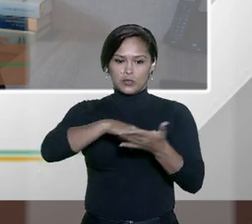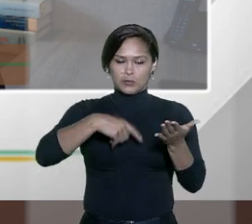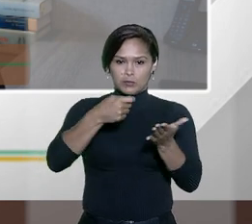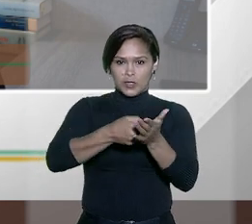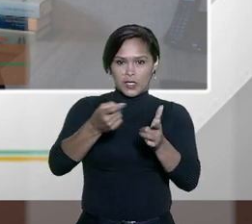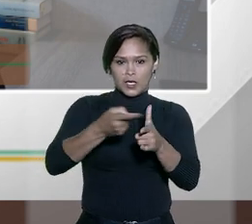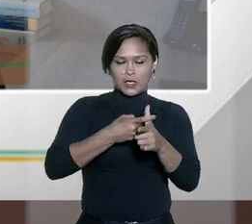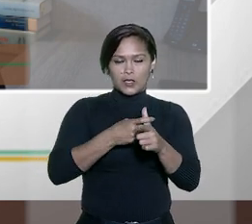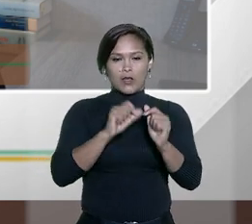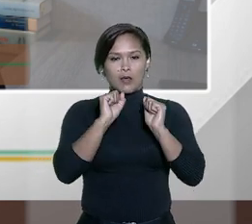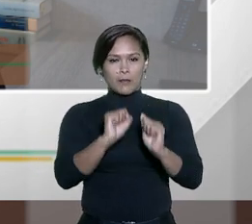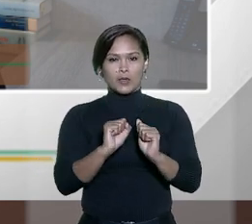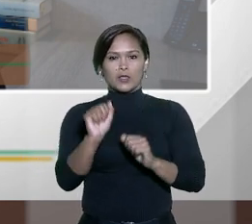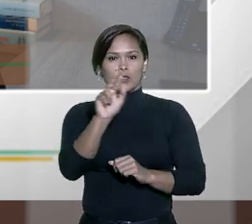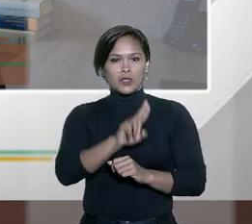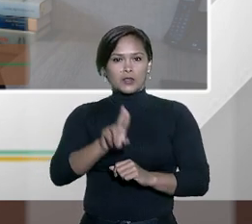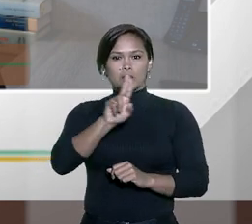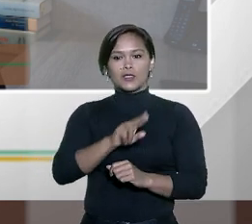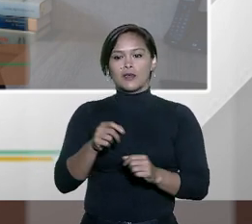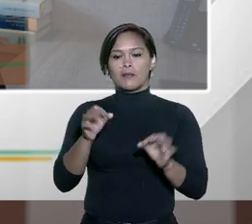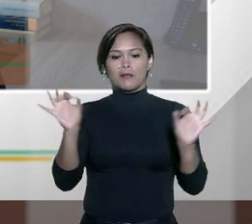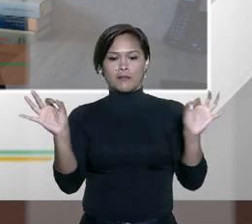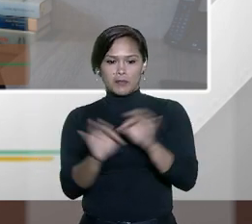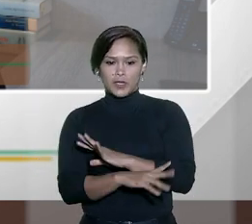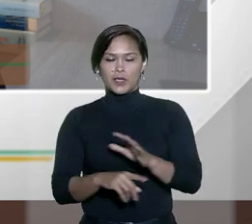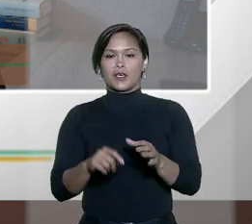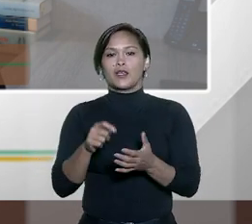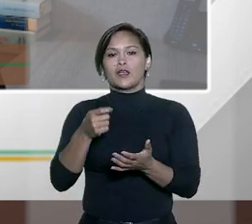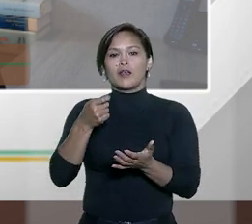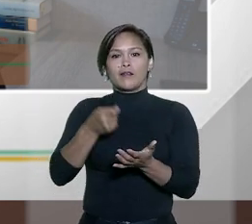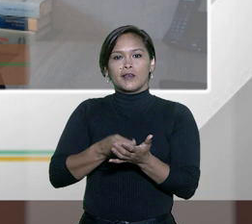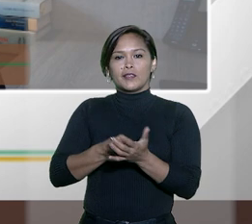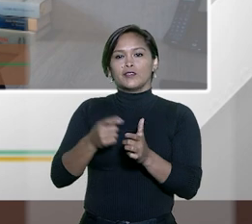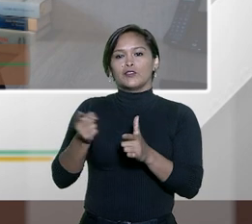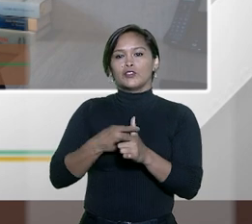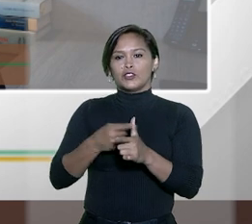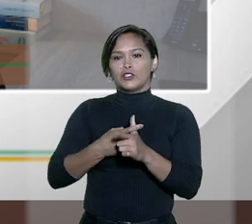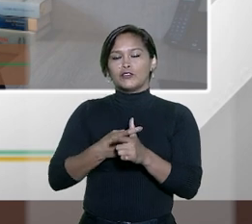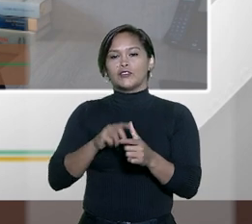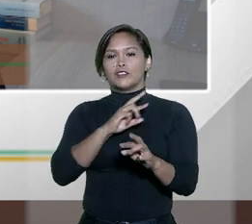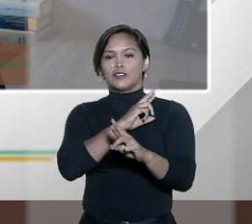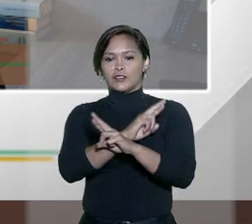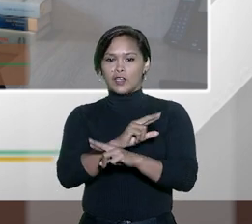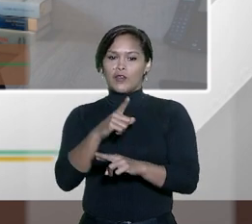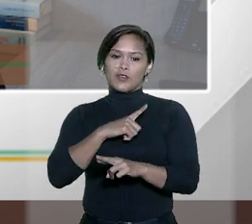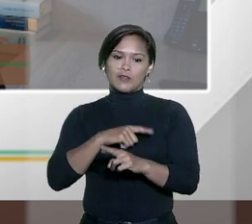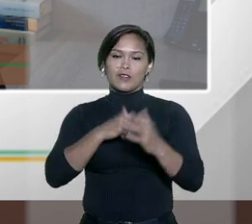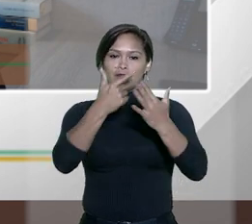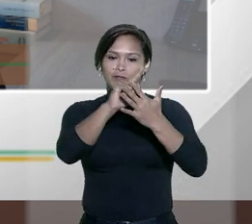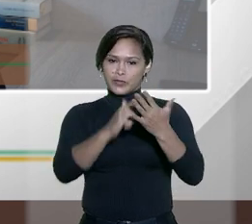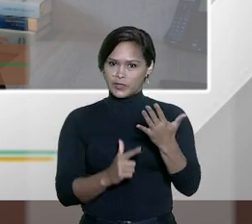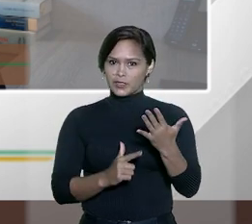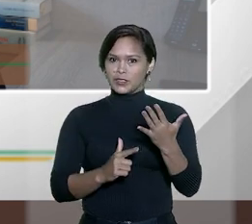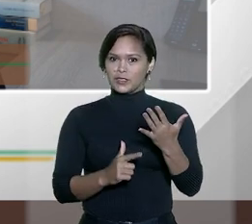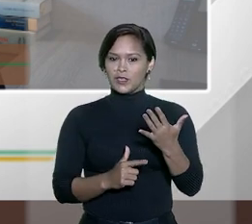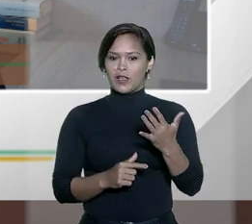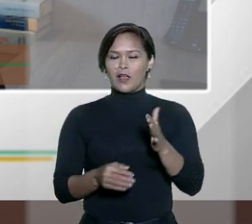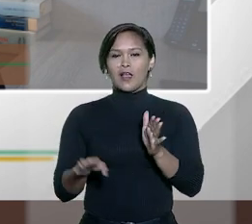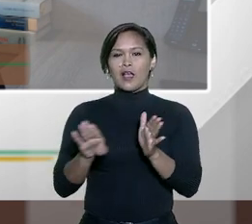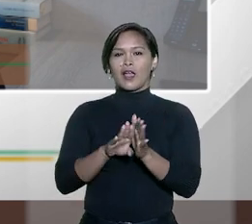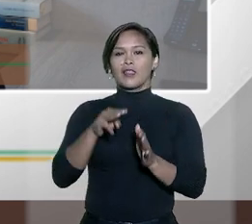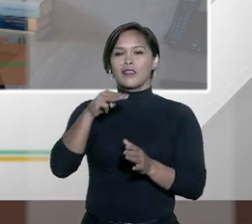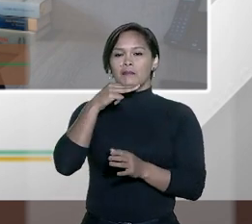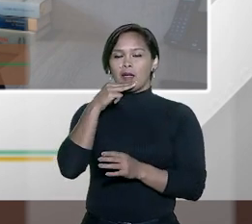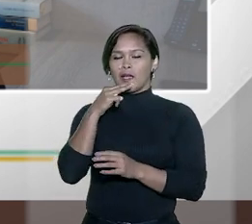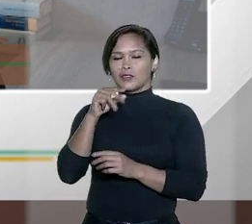estaduais e municipais eles poderiam ser utilizados para quitar dívidas ativas, desde que essas dívidas estivessem inscritas até março